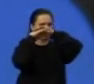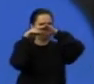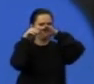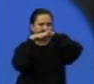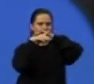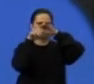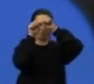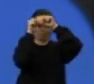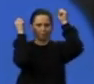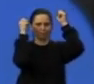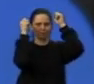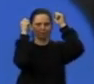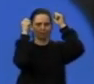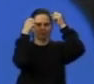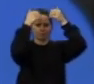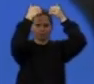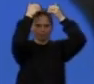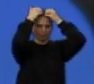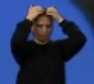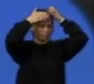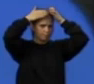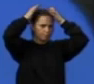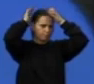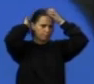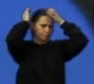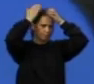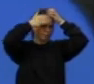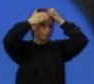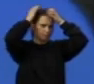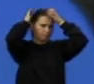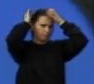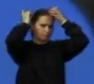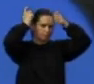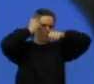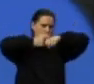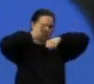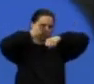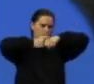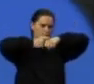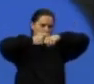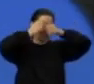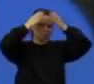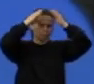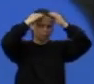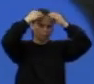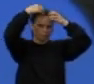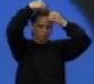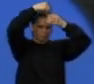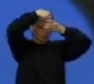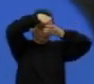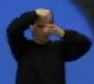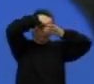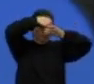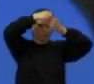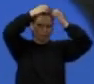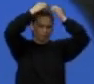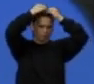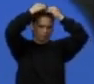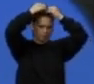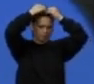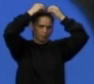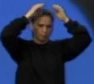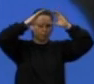Como o crânio, que é a parte óssea, é rígido e o cérebro mais macio, uma hemorragia irá gerar